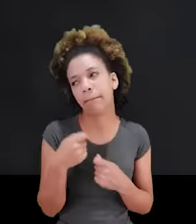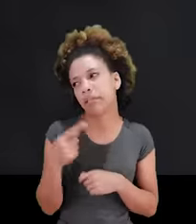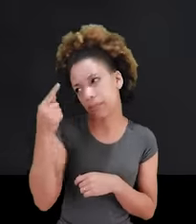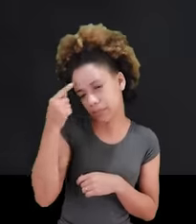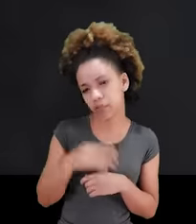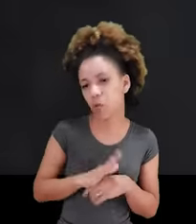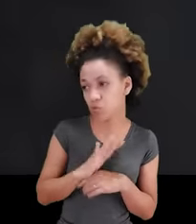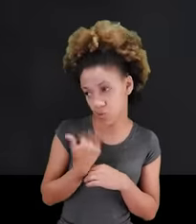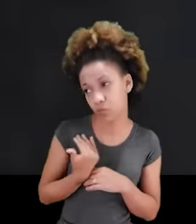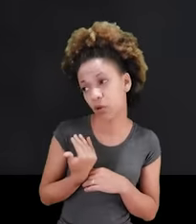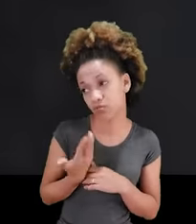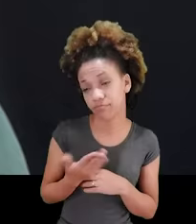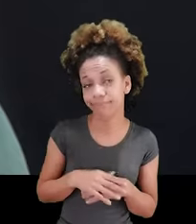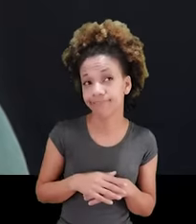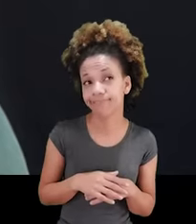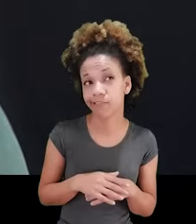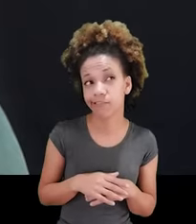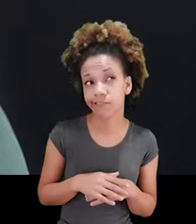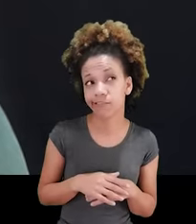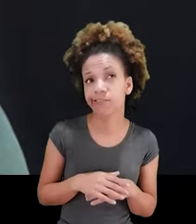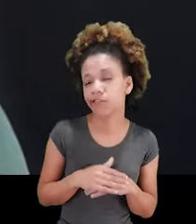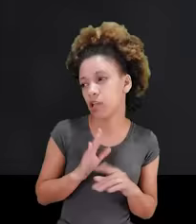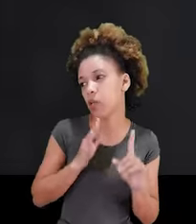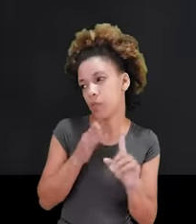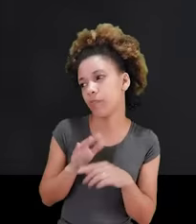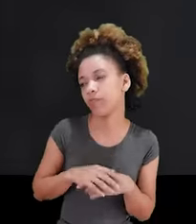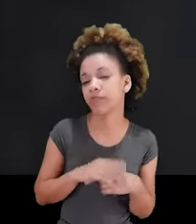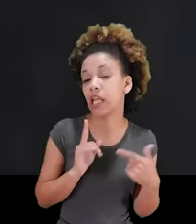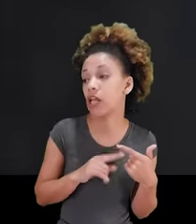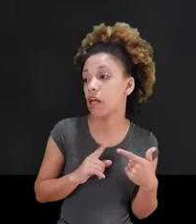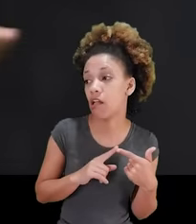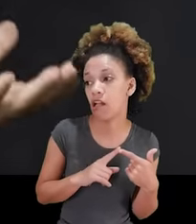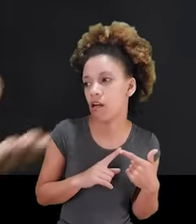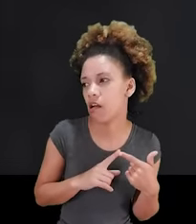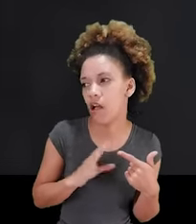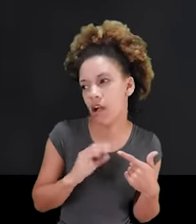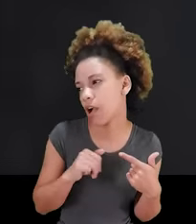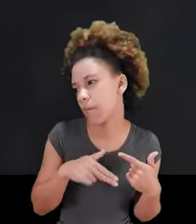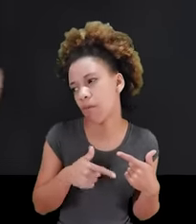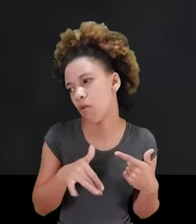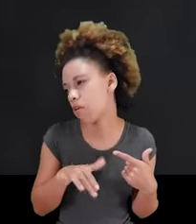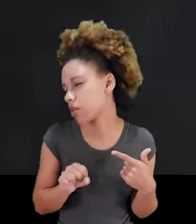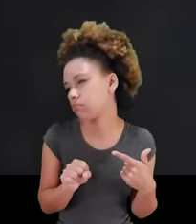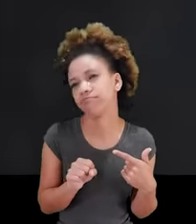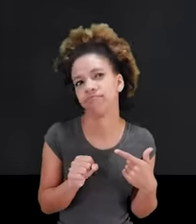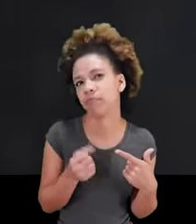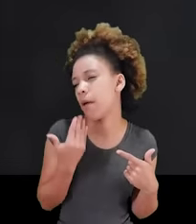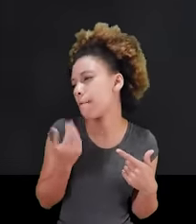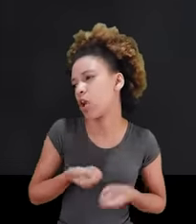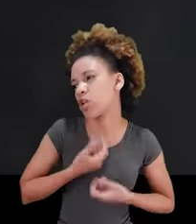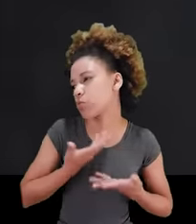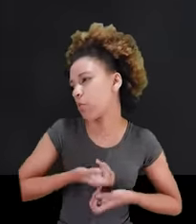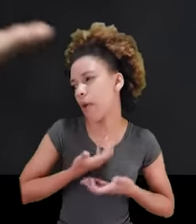Os mortos estão, Fernando Pessoa. Um dos maiores poetas de todo. Camões, um dos maiores